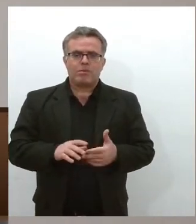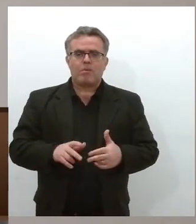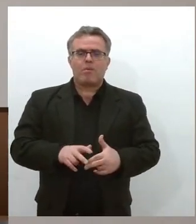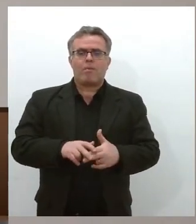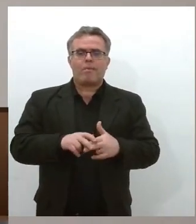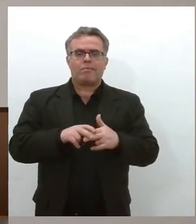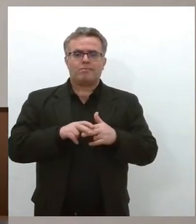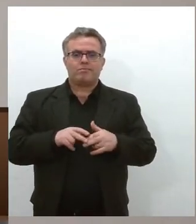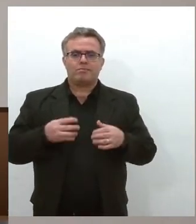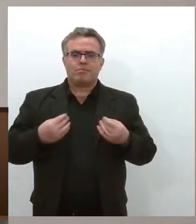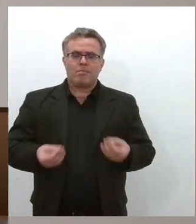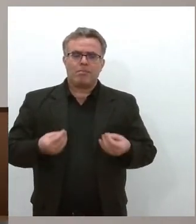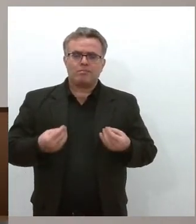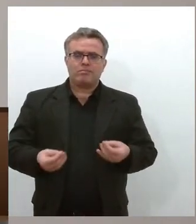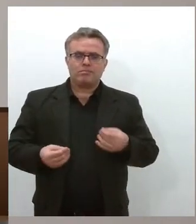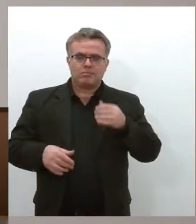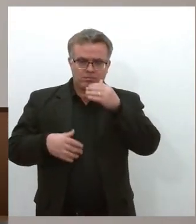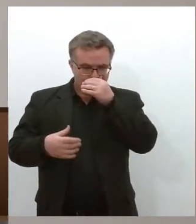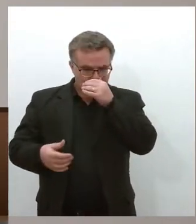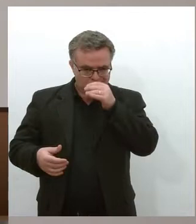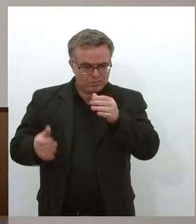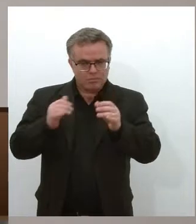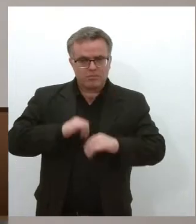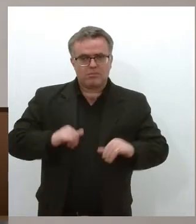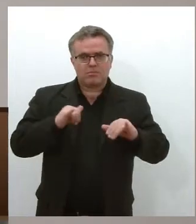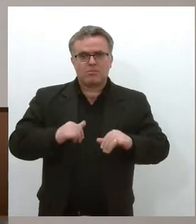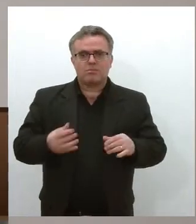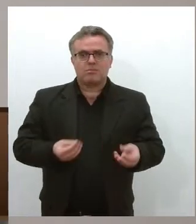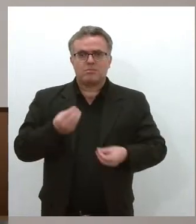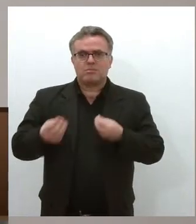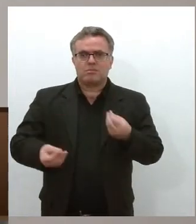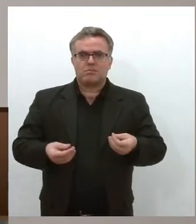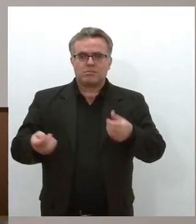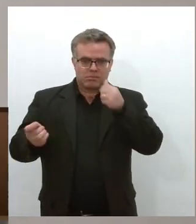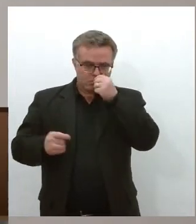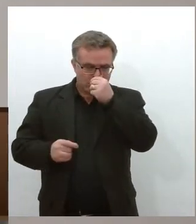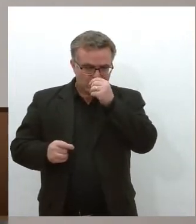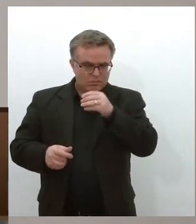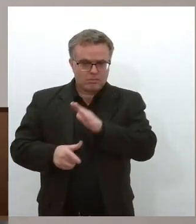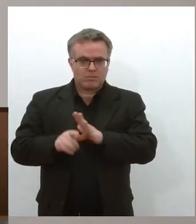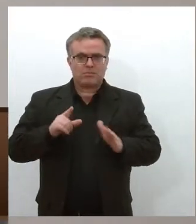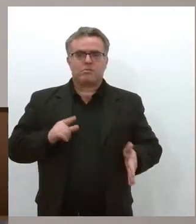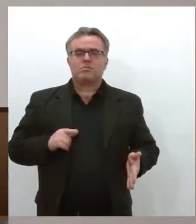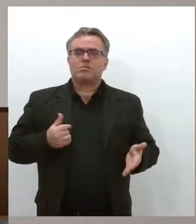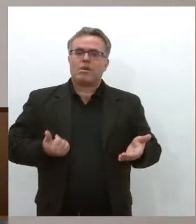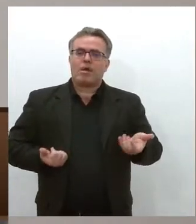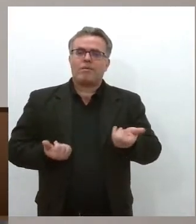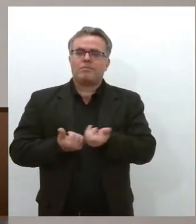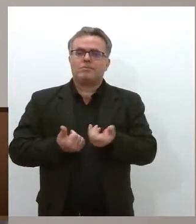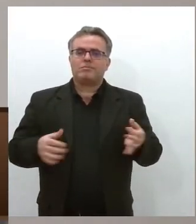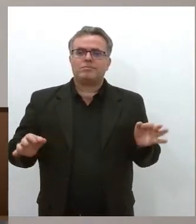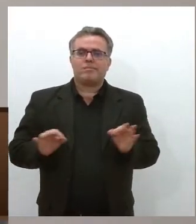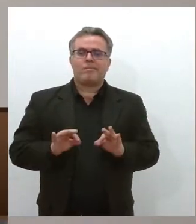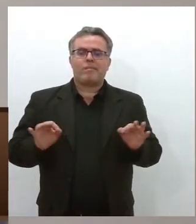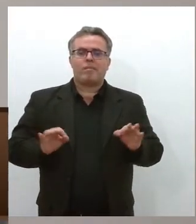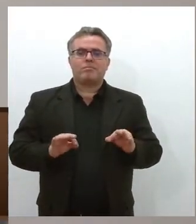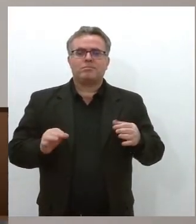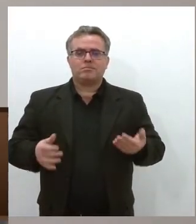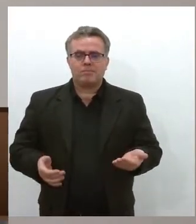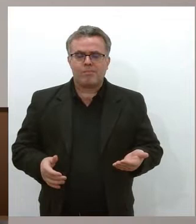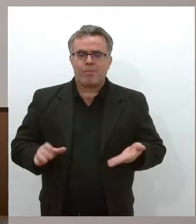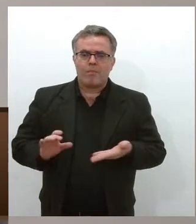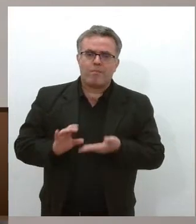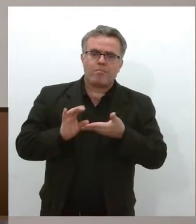recursos financeiros faz campanha? Ela já não tem um apoio político tradicional de uma família, ela já não tem um apoio financeiro, ela não